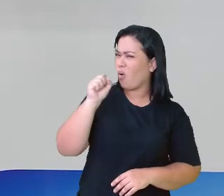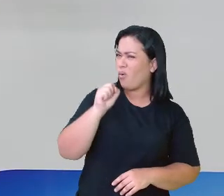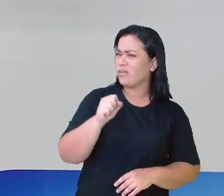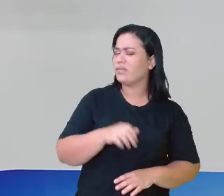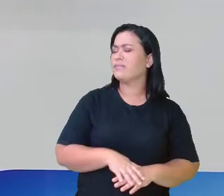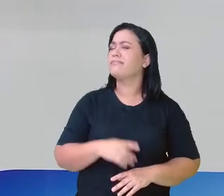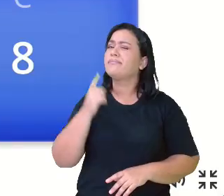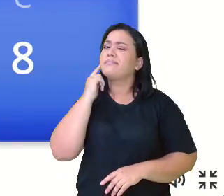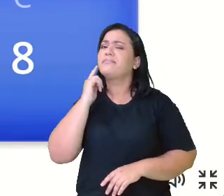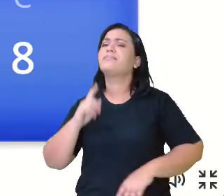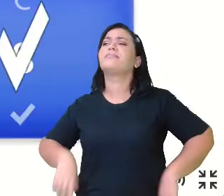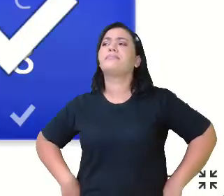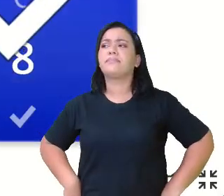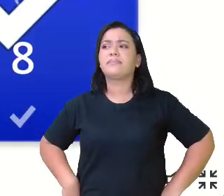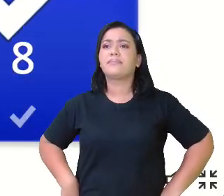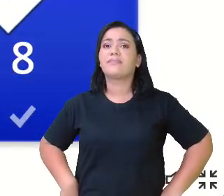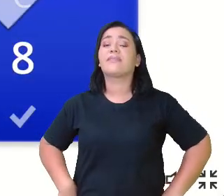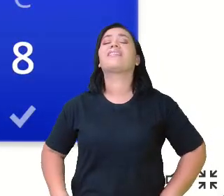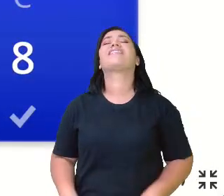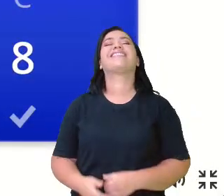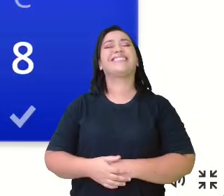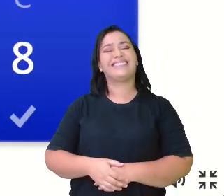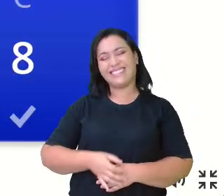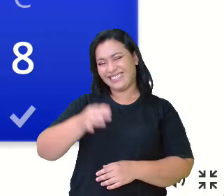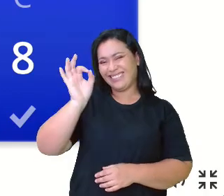aí pra gente ver se são 8 centenas mesmo.